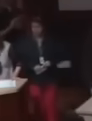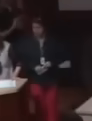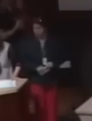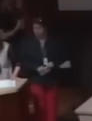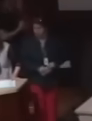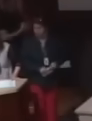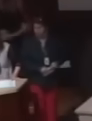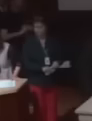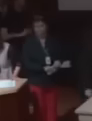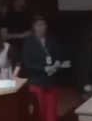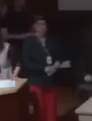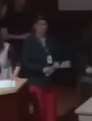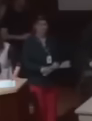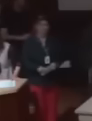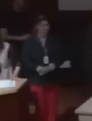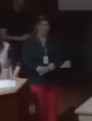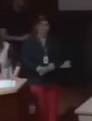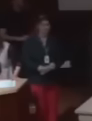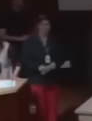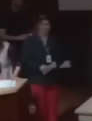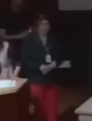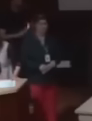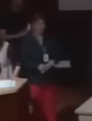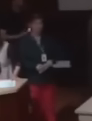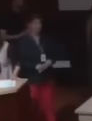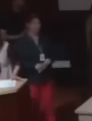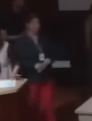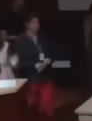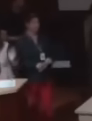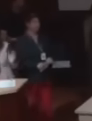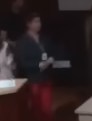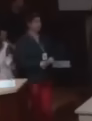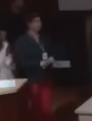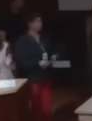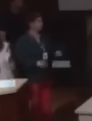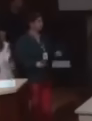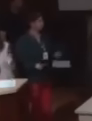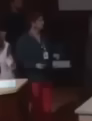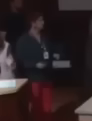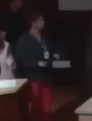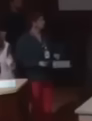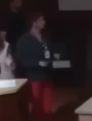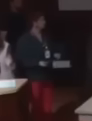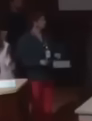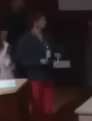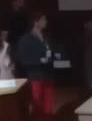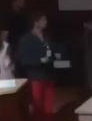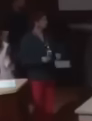Queremos mais uma vez agradecer a presença de todas e todos, pedir que se dirijam com